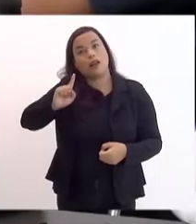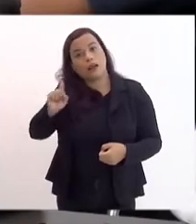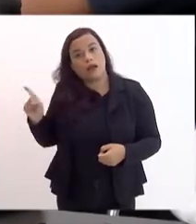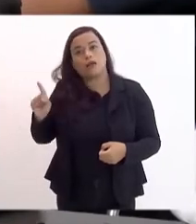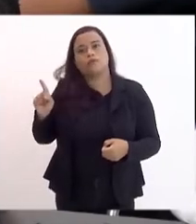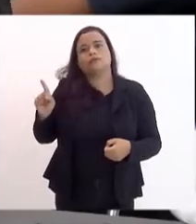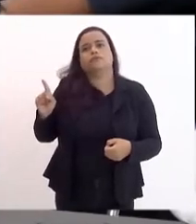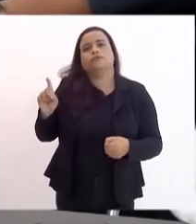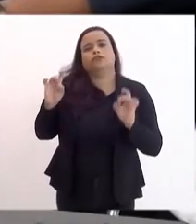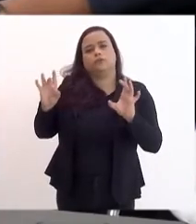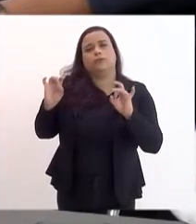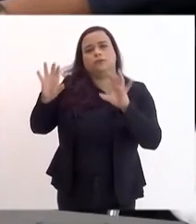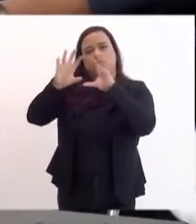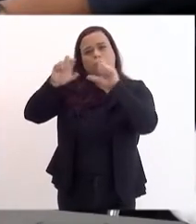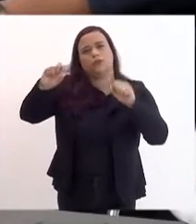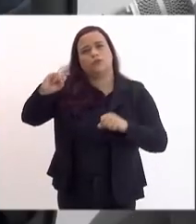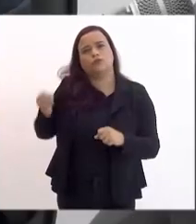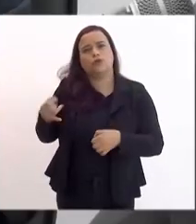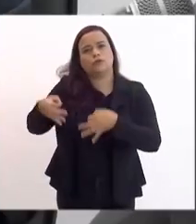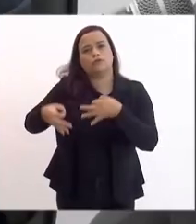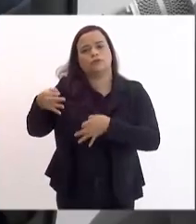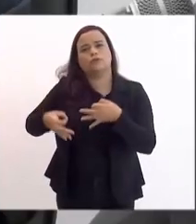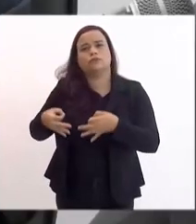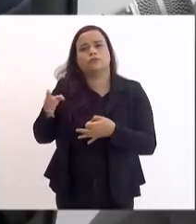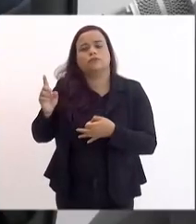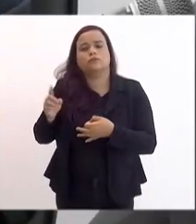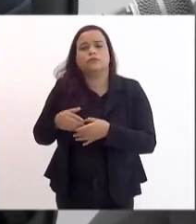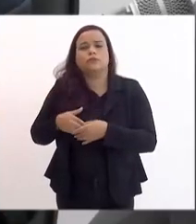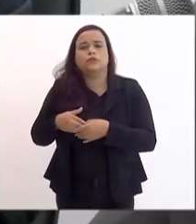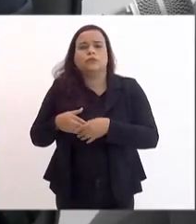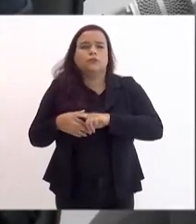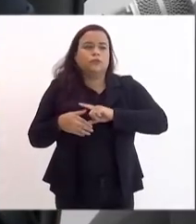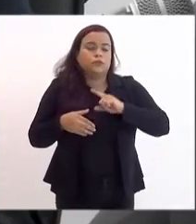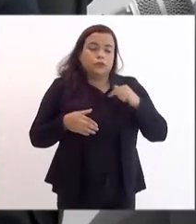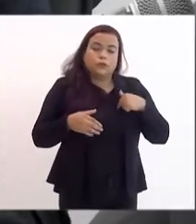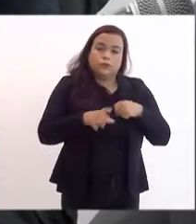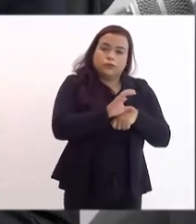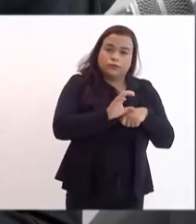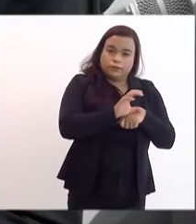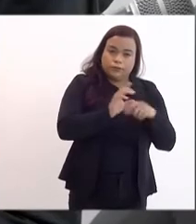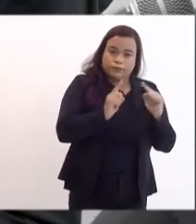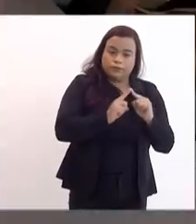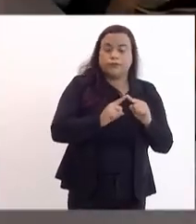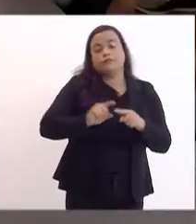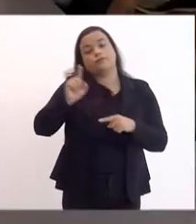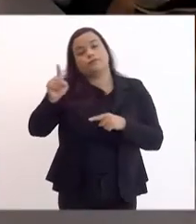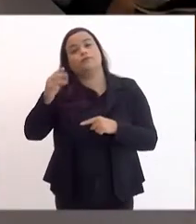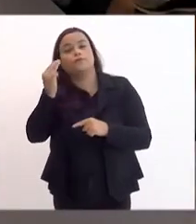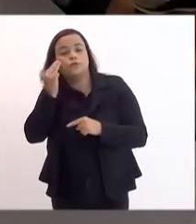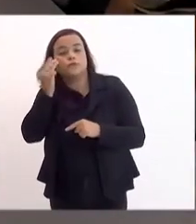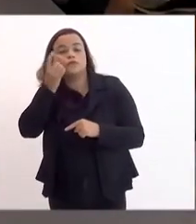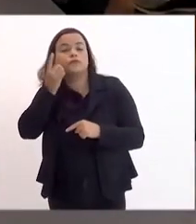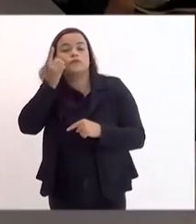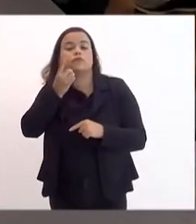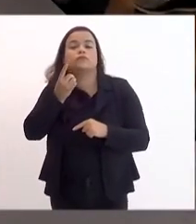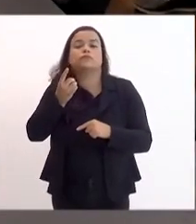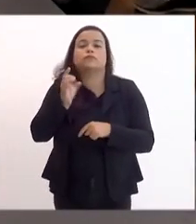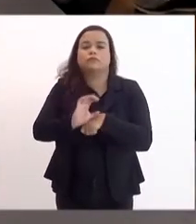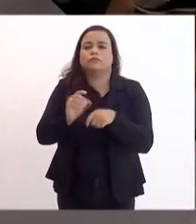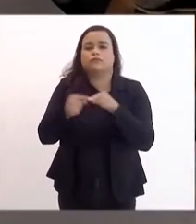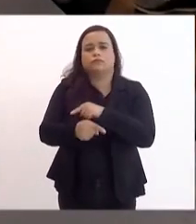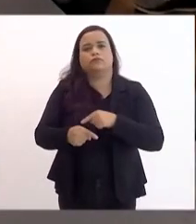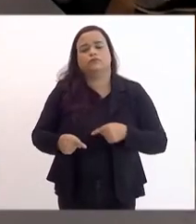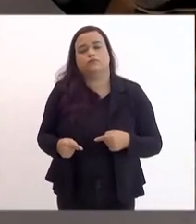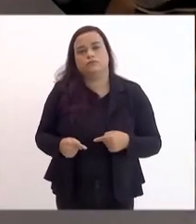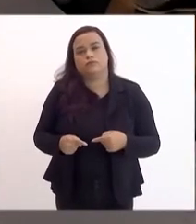temos dois votos aqui. Deputado, meu voto pela constitucionalidade, deputada Mônica pela inconstitucionalidade. Deputado Luiz Paulo. Senhor presidente, eu pedi até